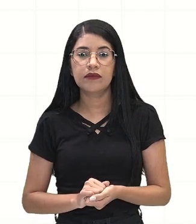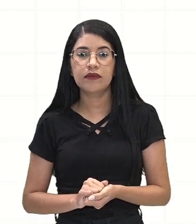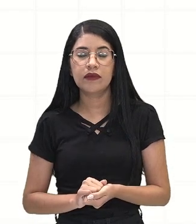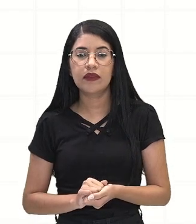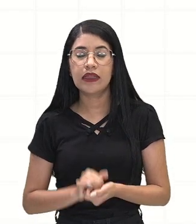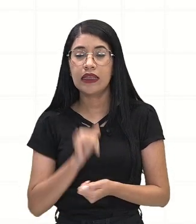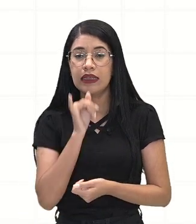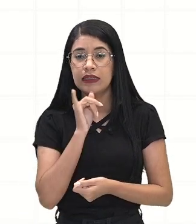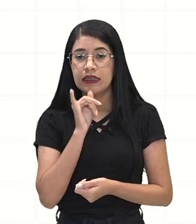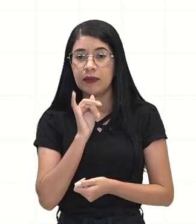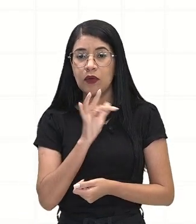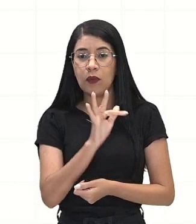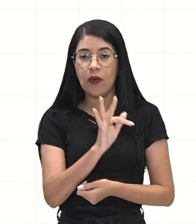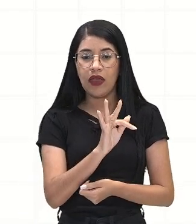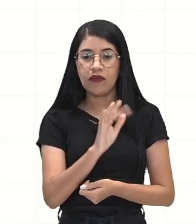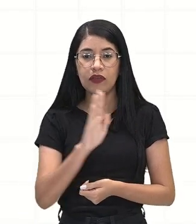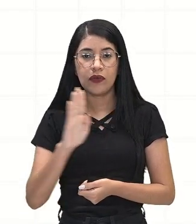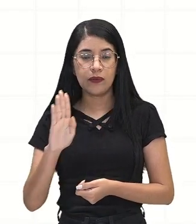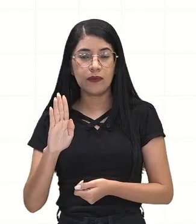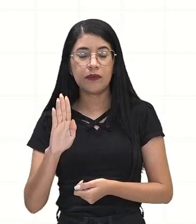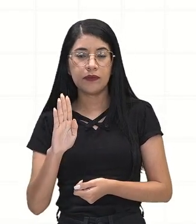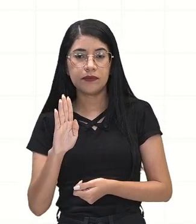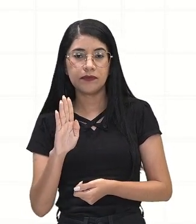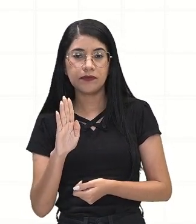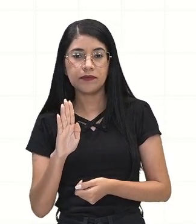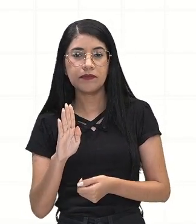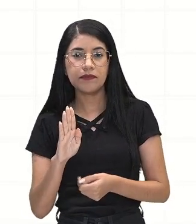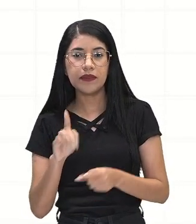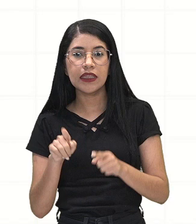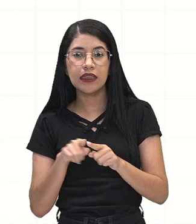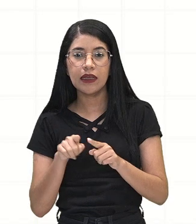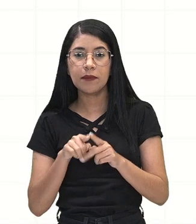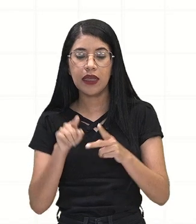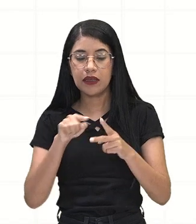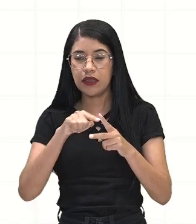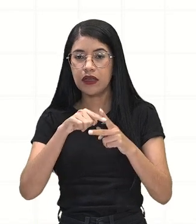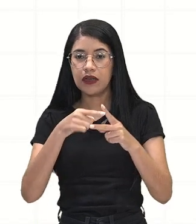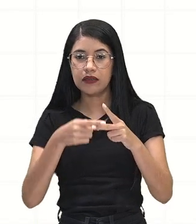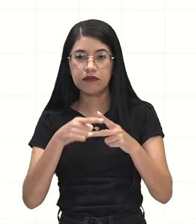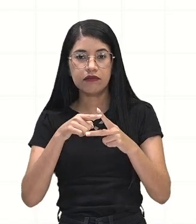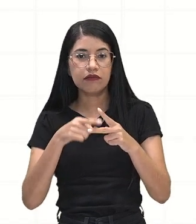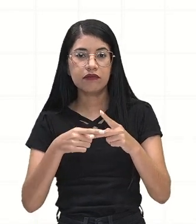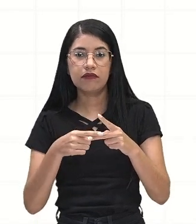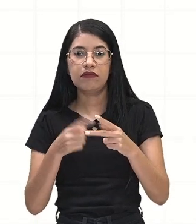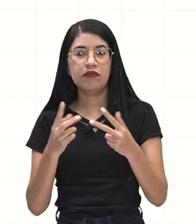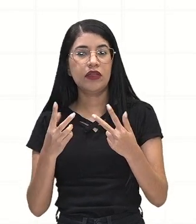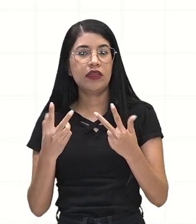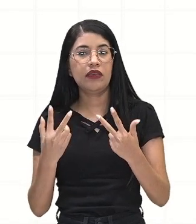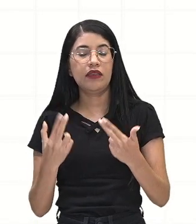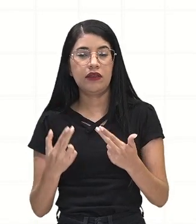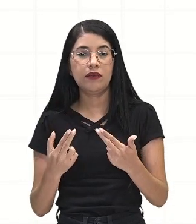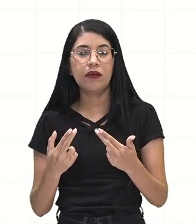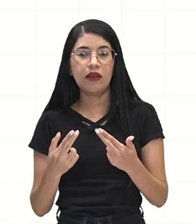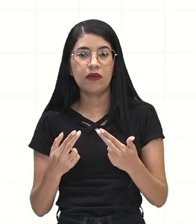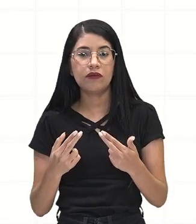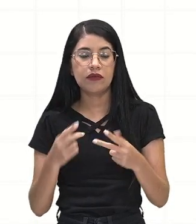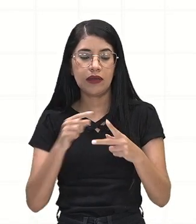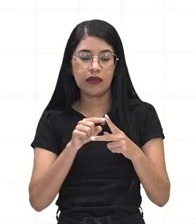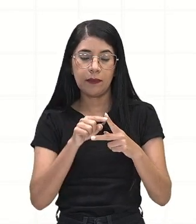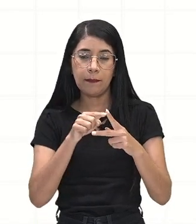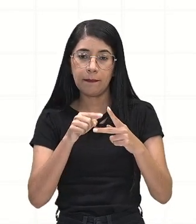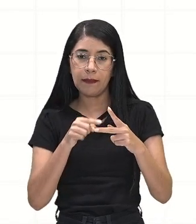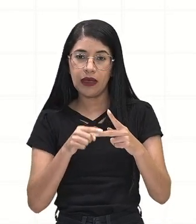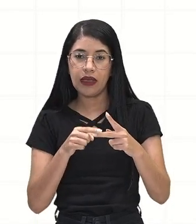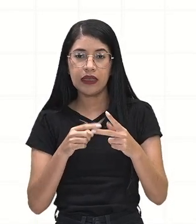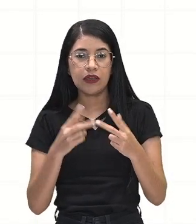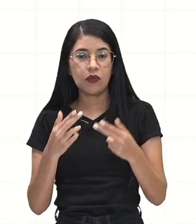F e o B. Então, ó, o F e o ângulo B aqui, ó. Vocês observem que eles têm o mesmo tamanho, por isso que eu botei a